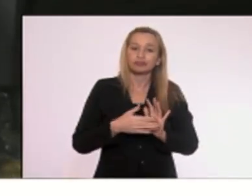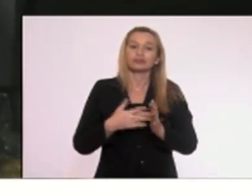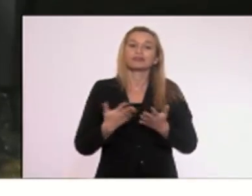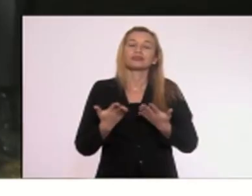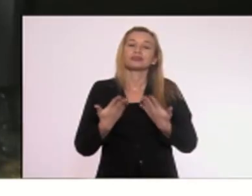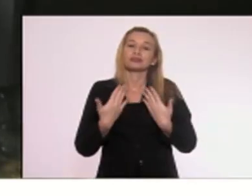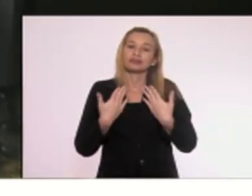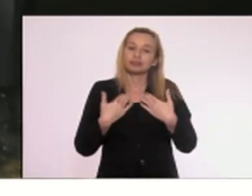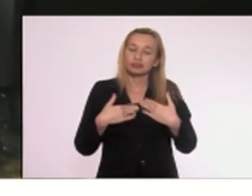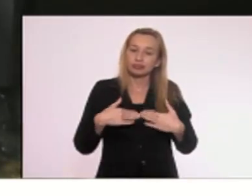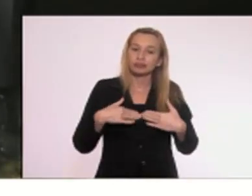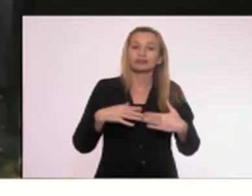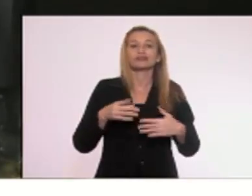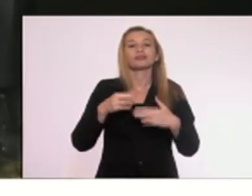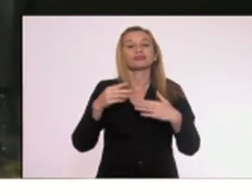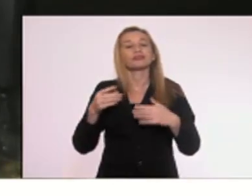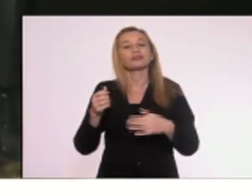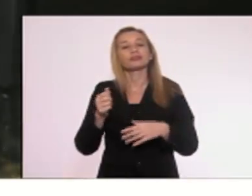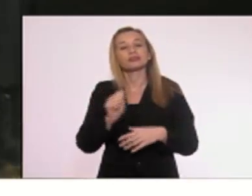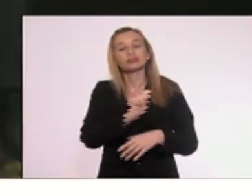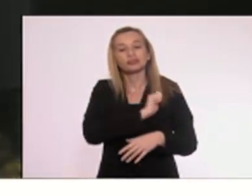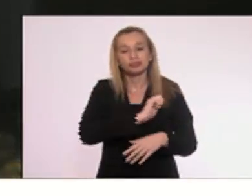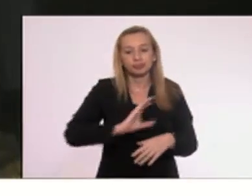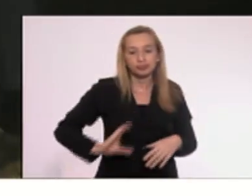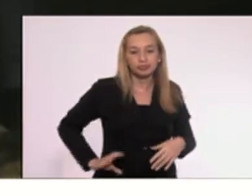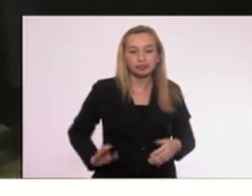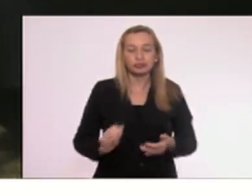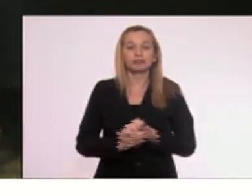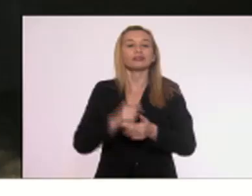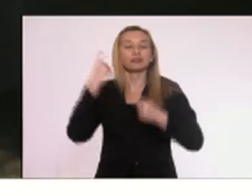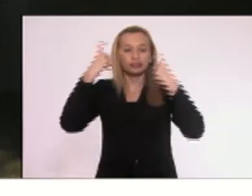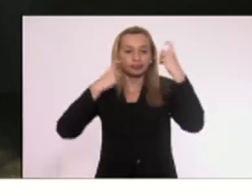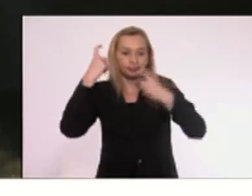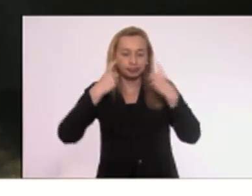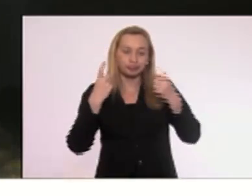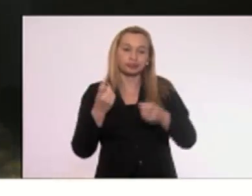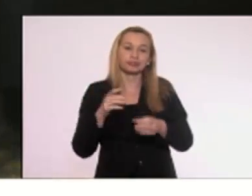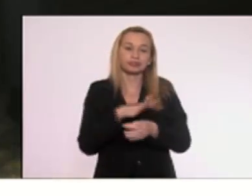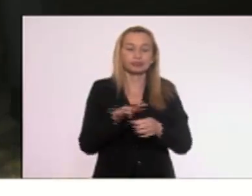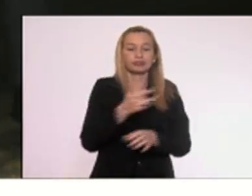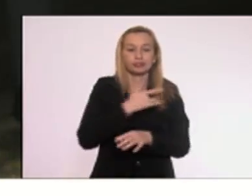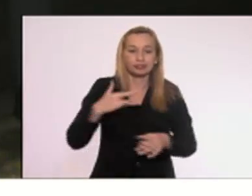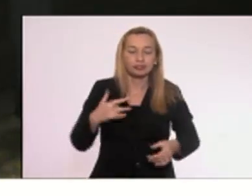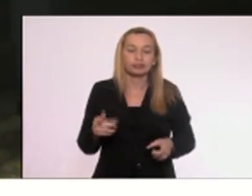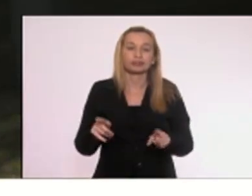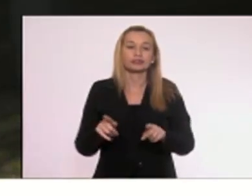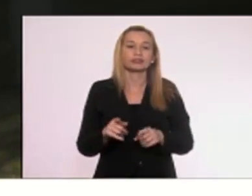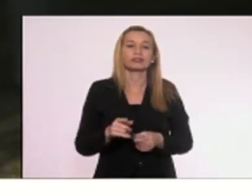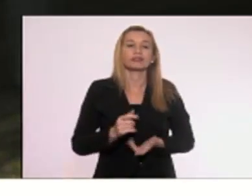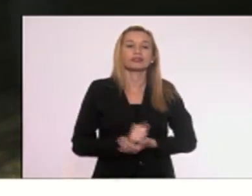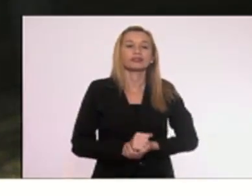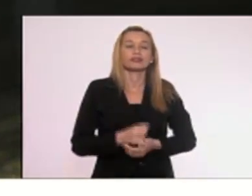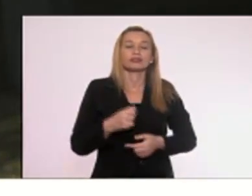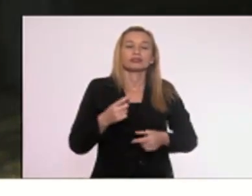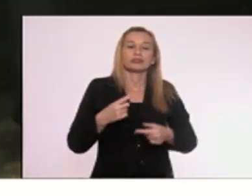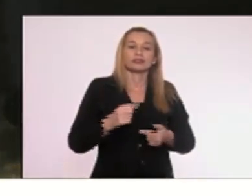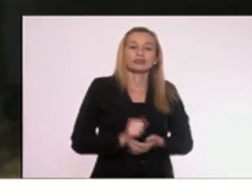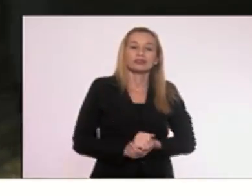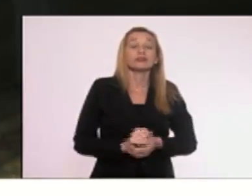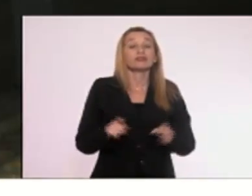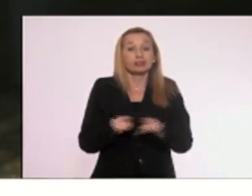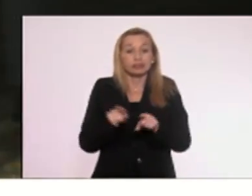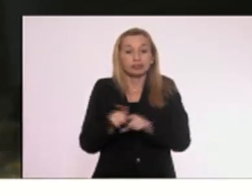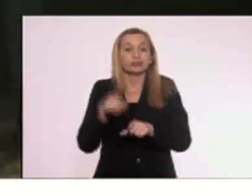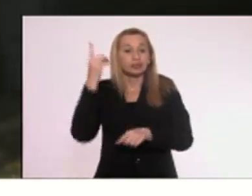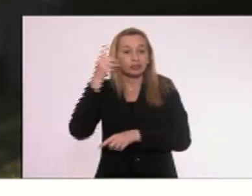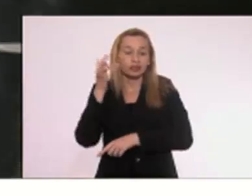André Siciliano, preocupado com a questão da saúde, muito bem sustentada e fundamentada pelo deputado